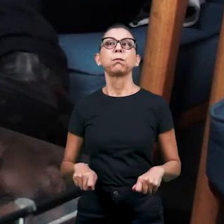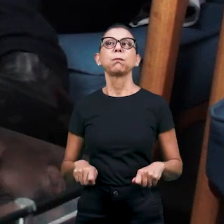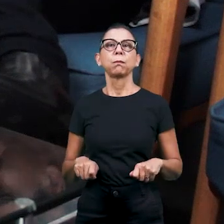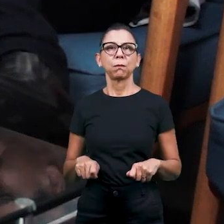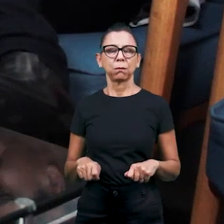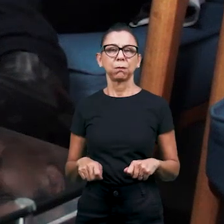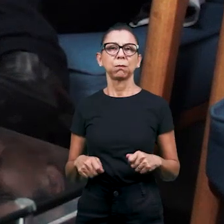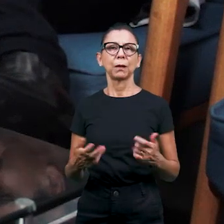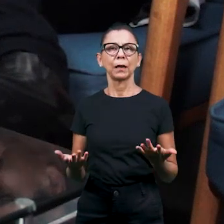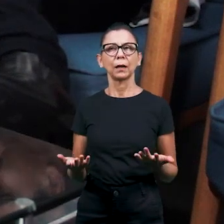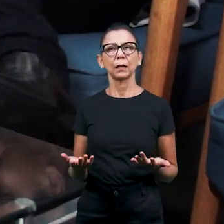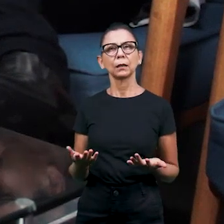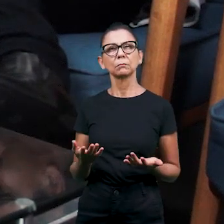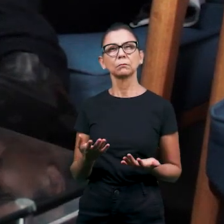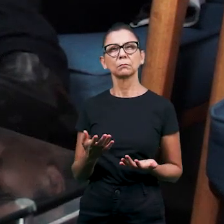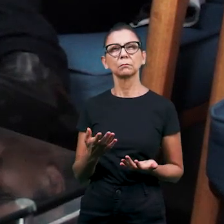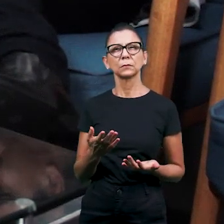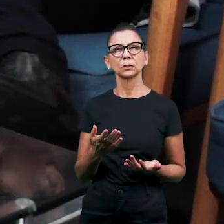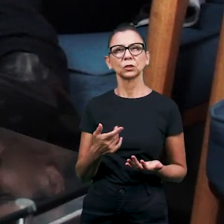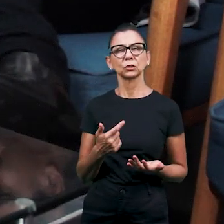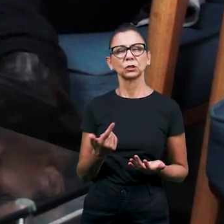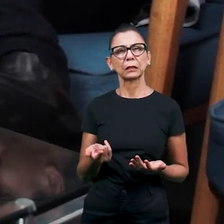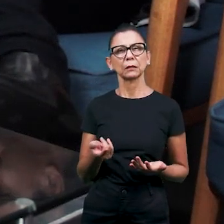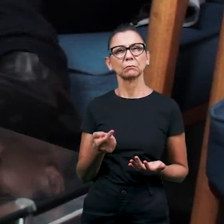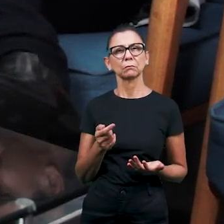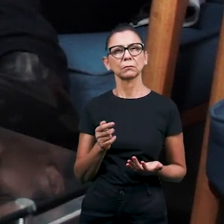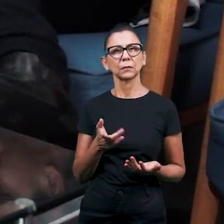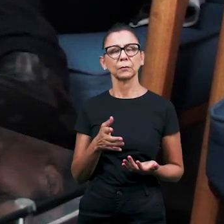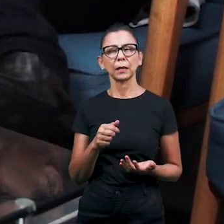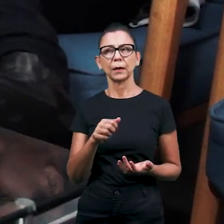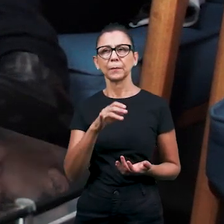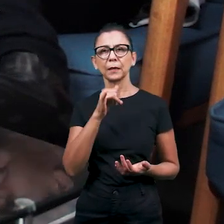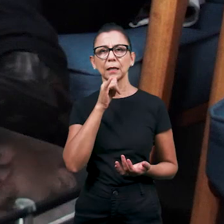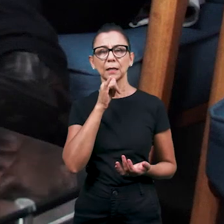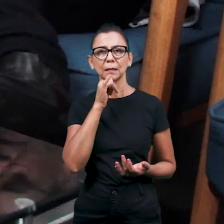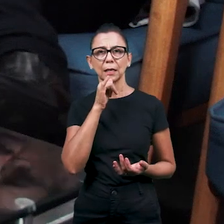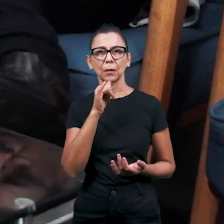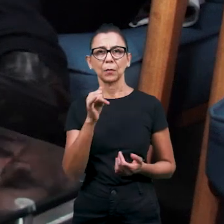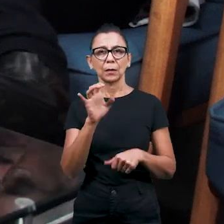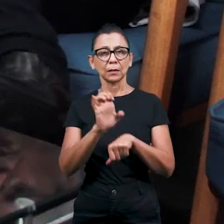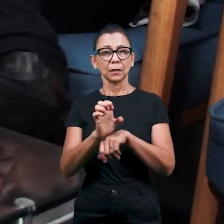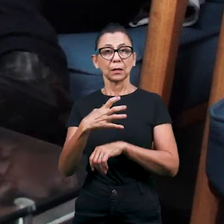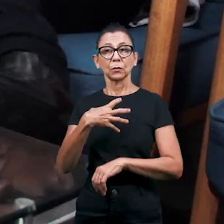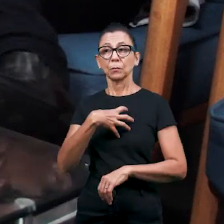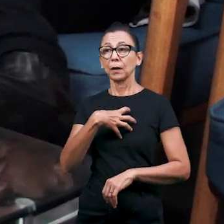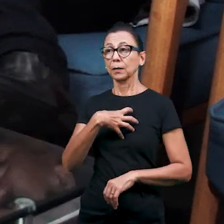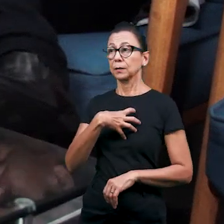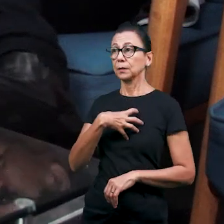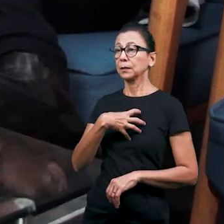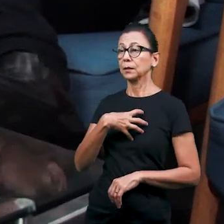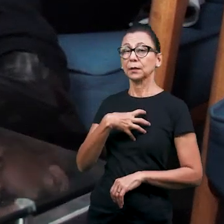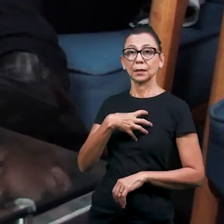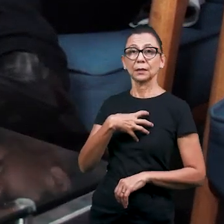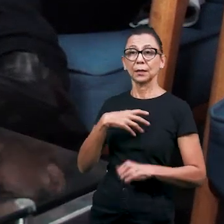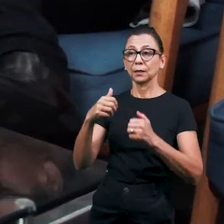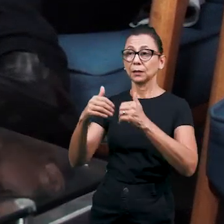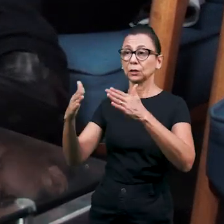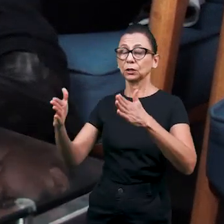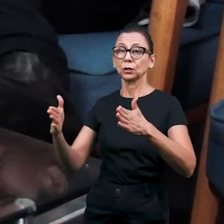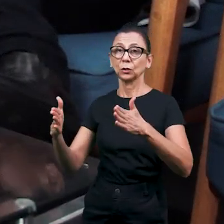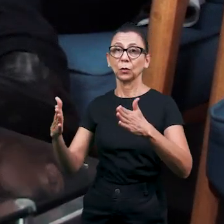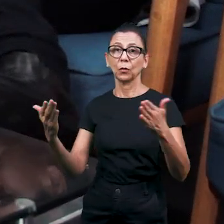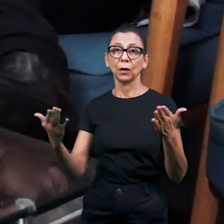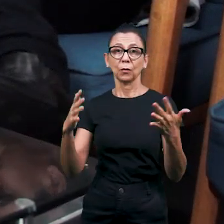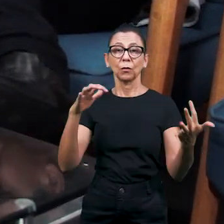aqui, já tinha um trabalho também com jovens também na Bahia, com a Júlia, que até foi entrevistada, e agora abriu para o Brasil inteiro, para o